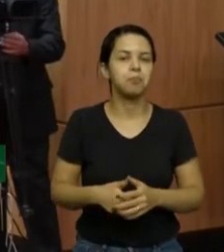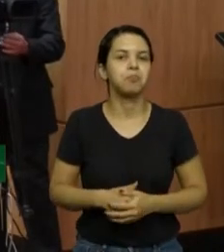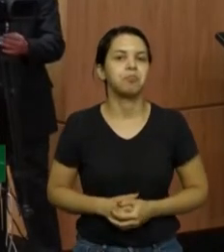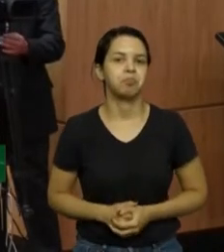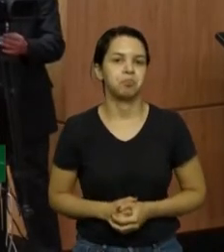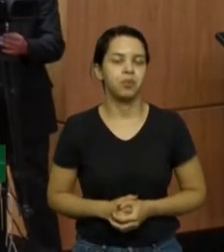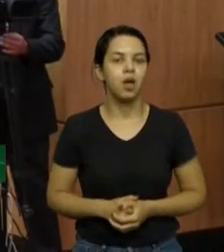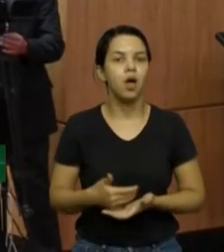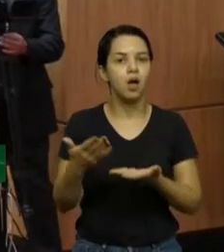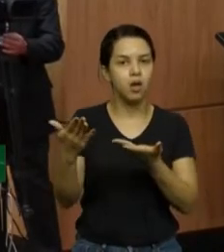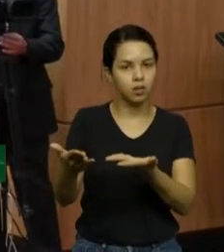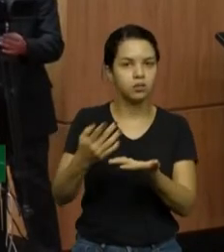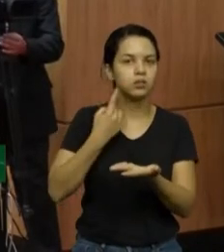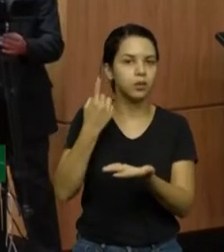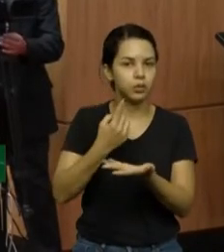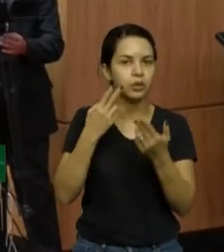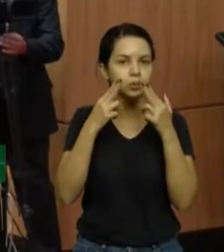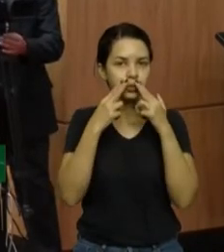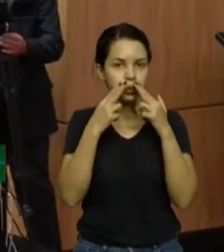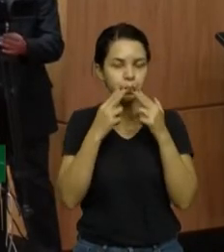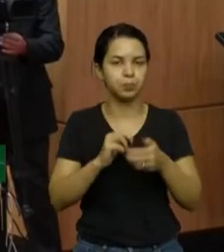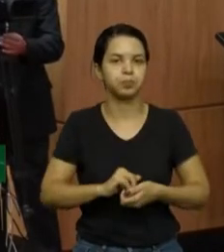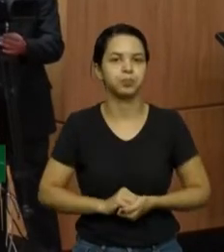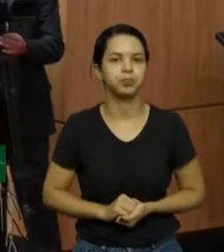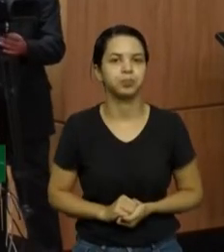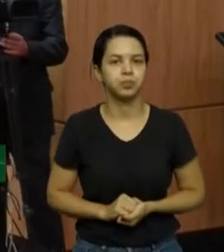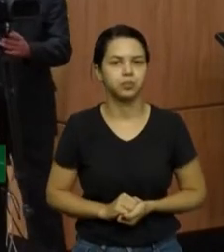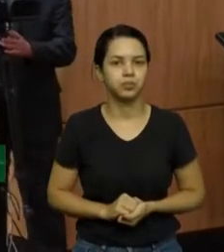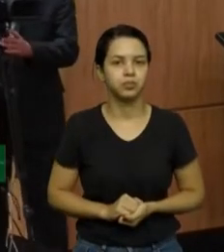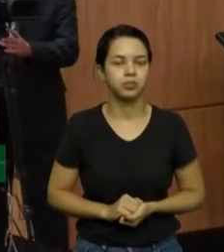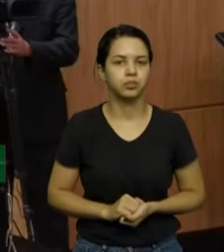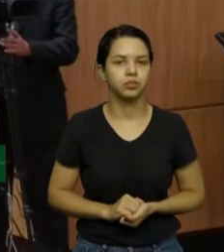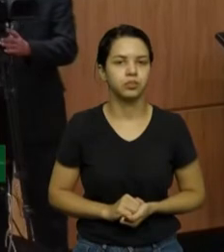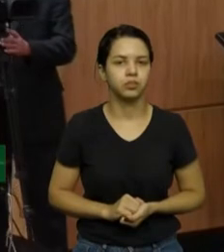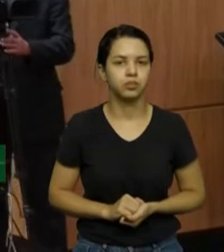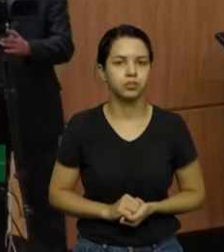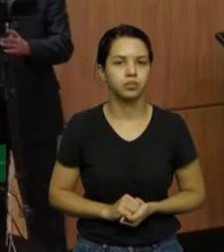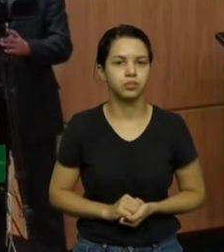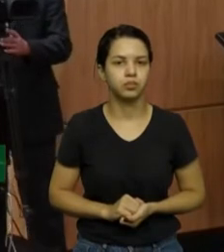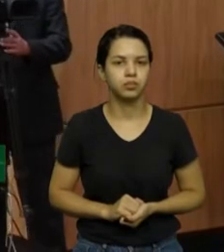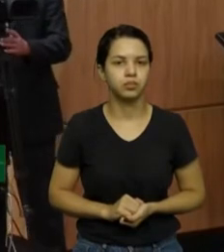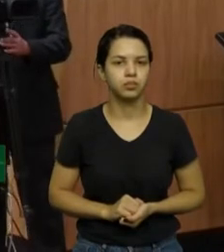deputado Romildo Titon. Deputado Maurício, também vamos escrever.